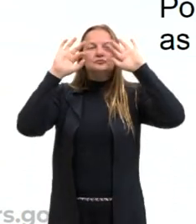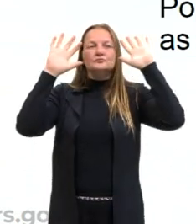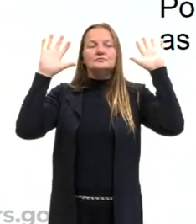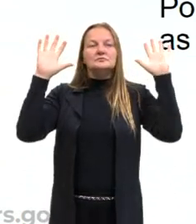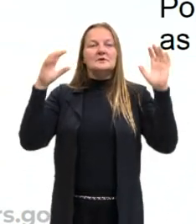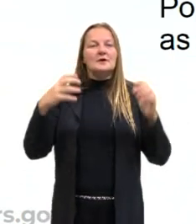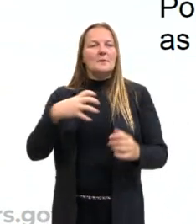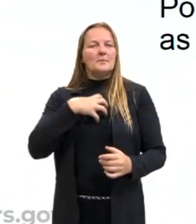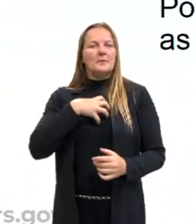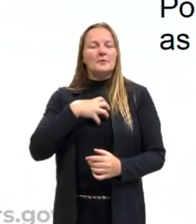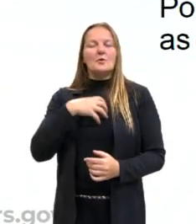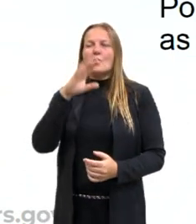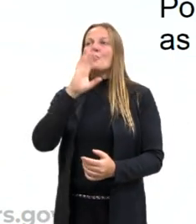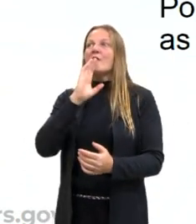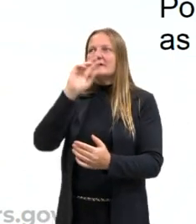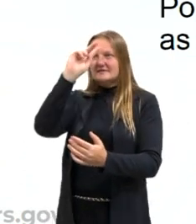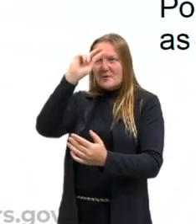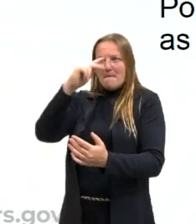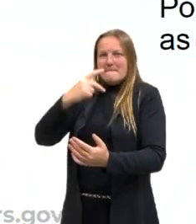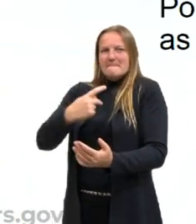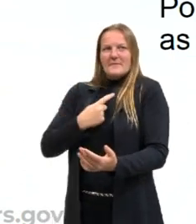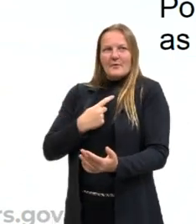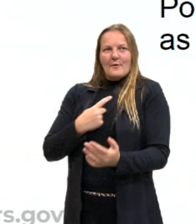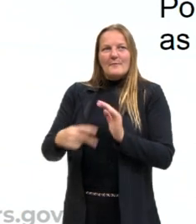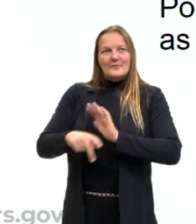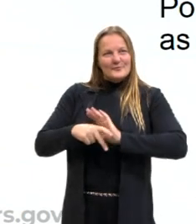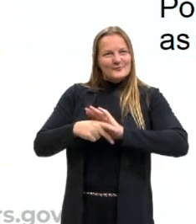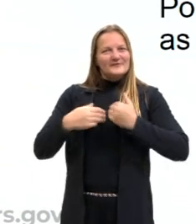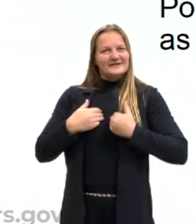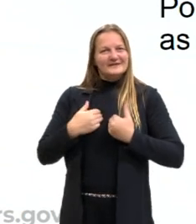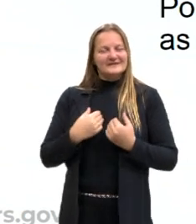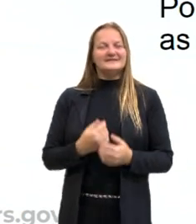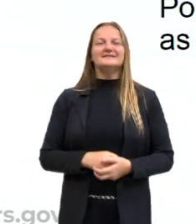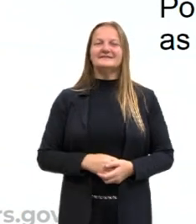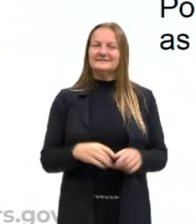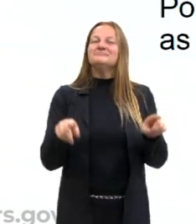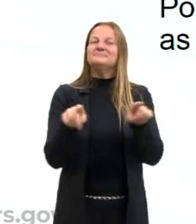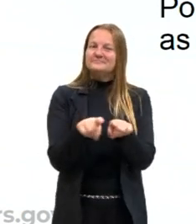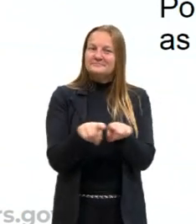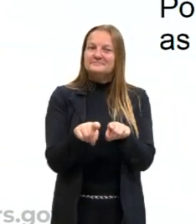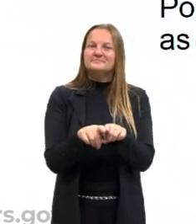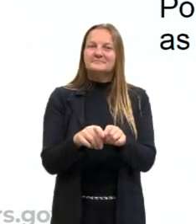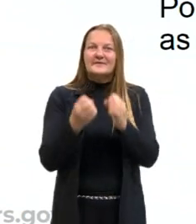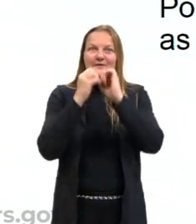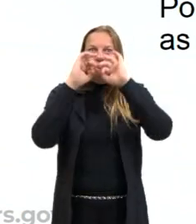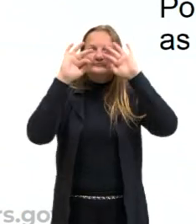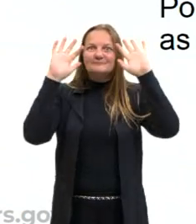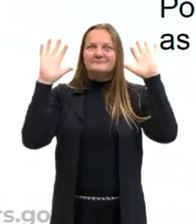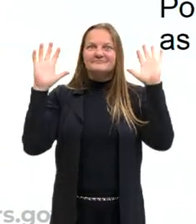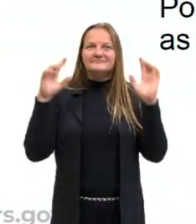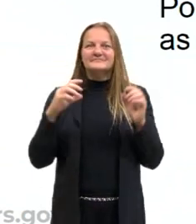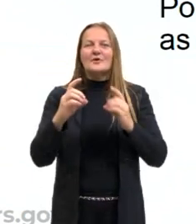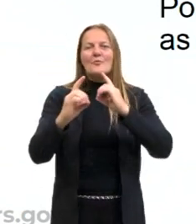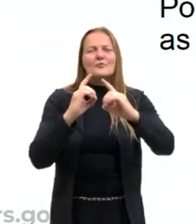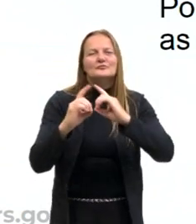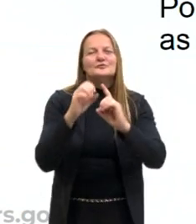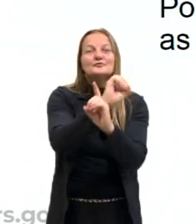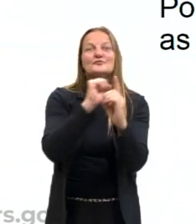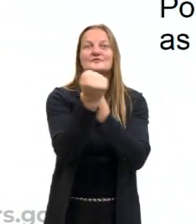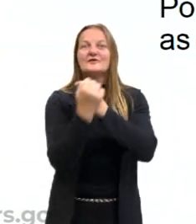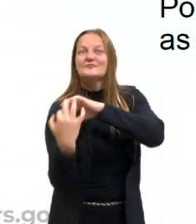assim mesmo seja nós nos compreendemos e a gente também compreende as diversas dinâmicas